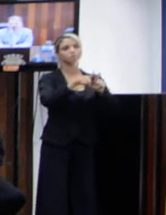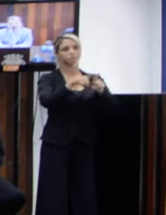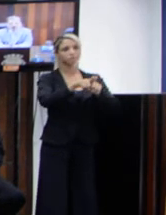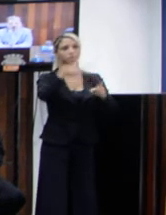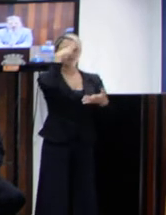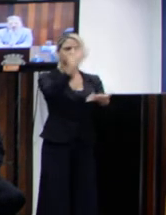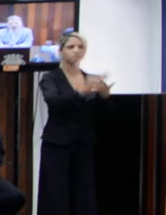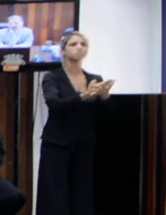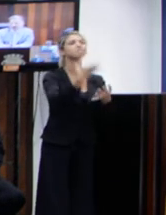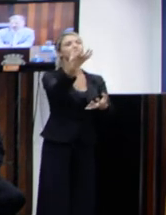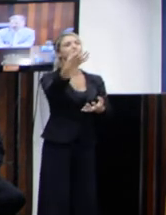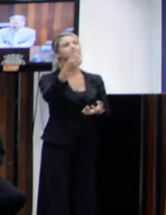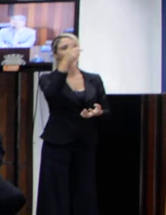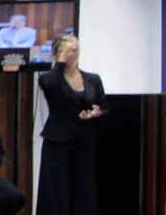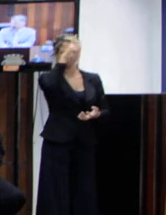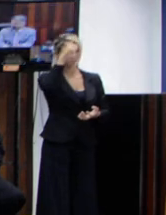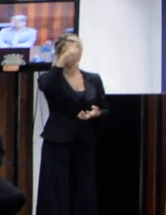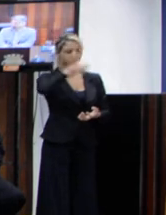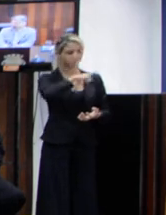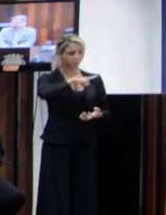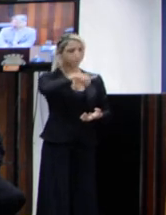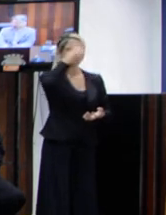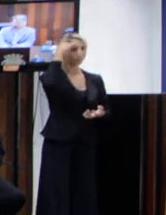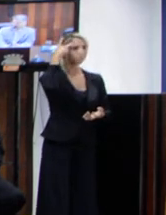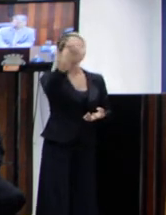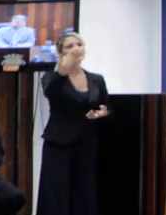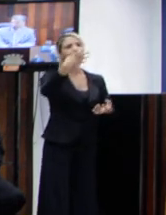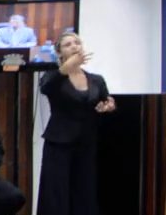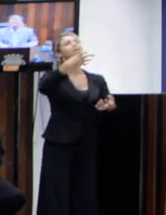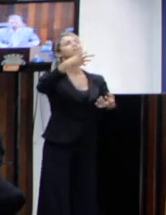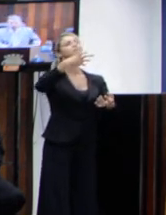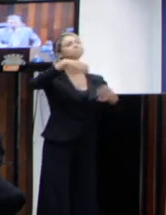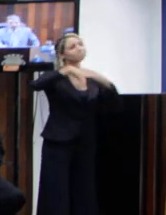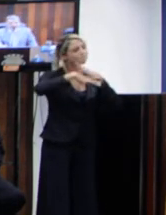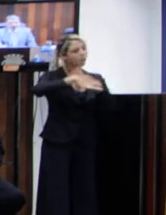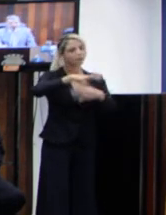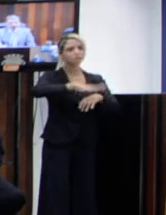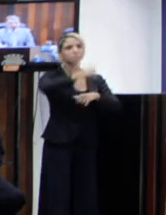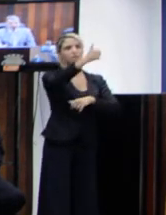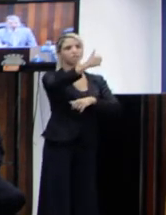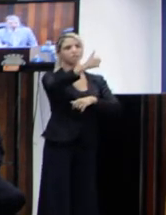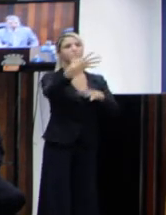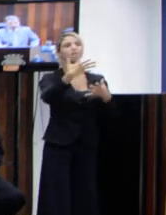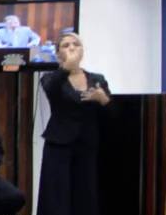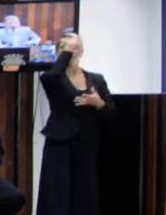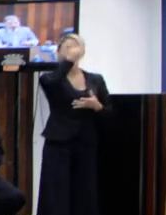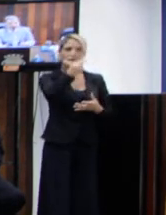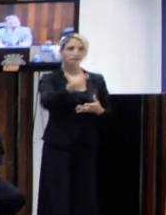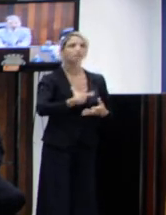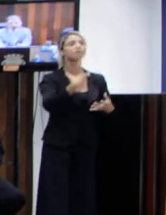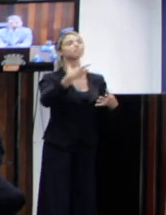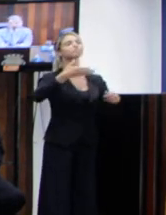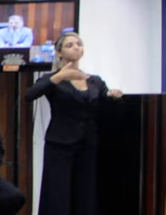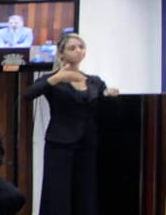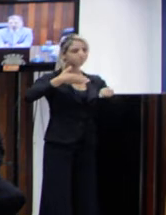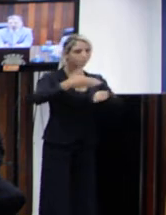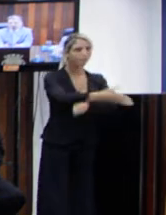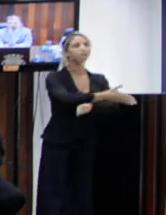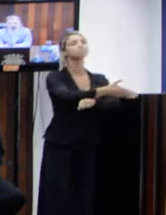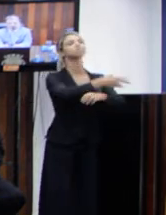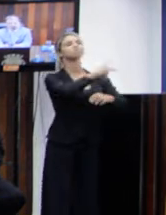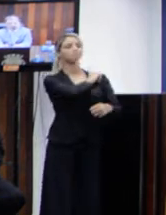que querem uma cidade melhor, e assim que assumo essa presidência, com esse intuito